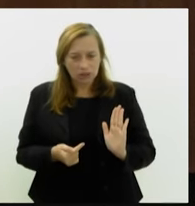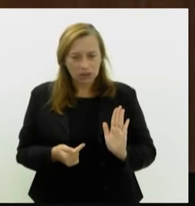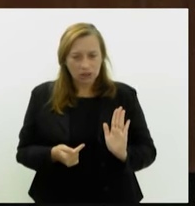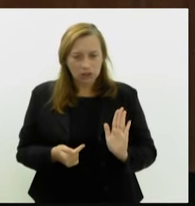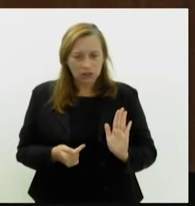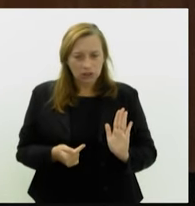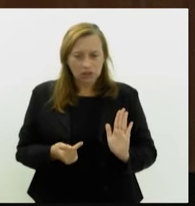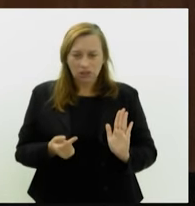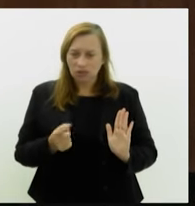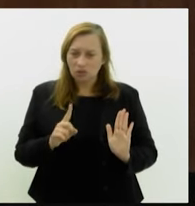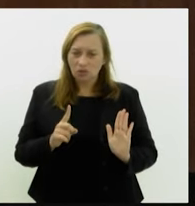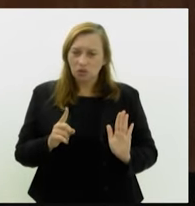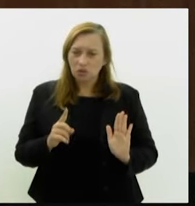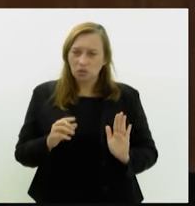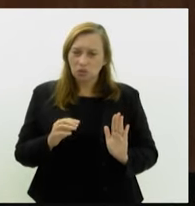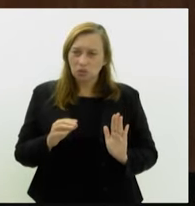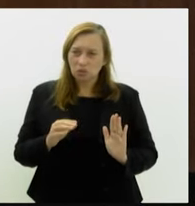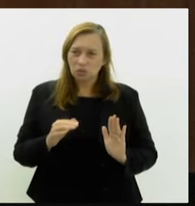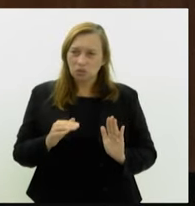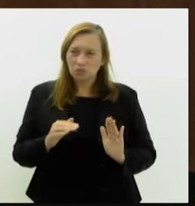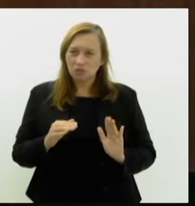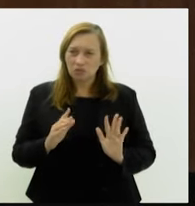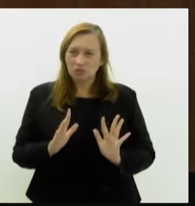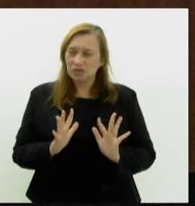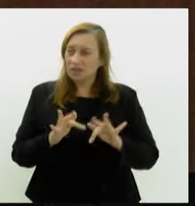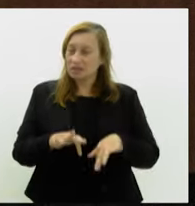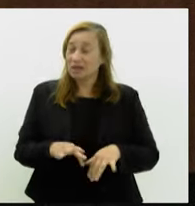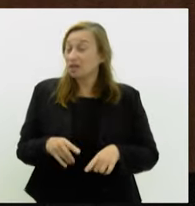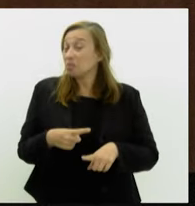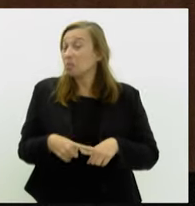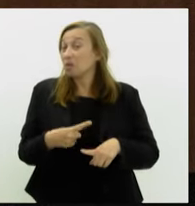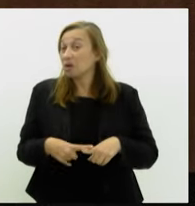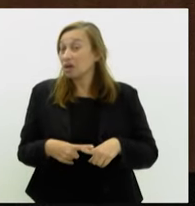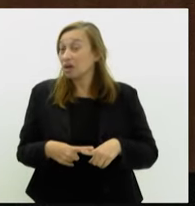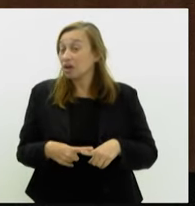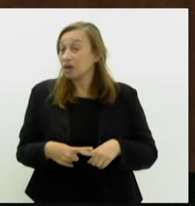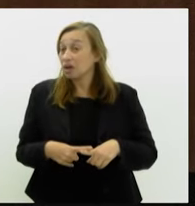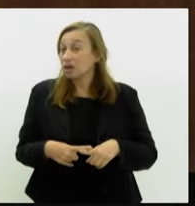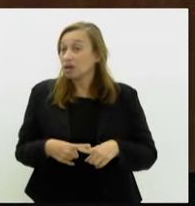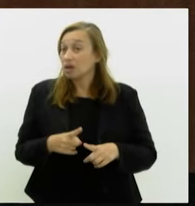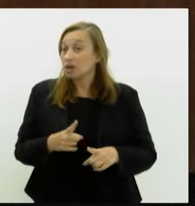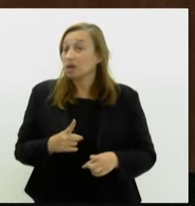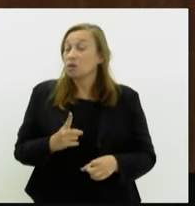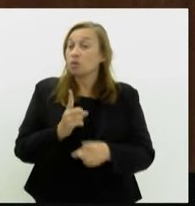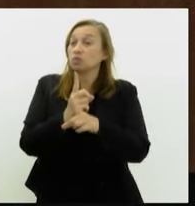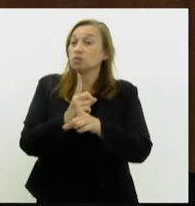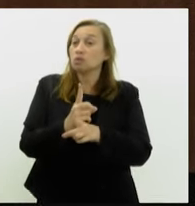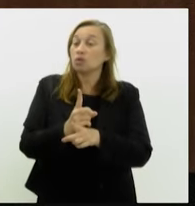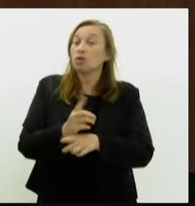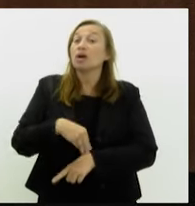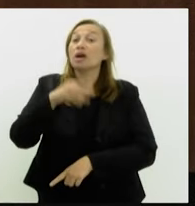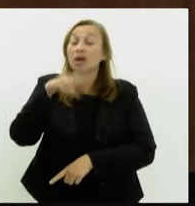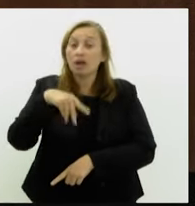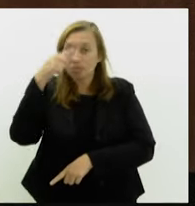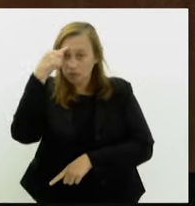foi totalmente elucidado, até porque descobriu-se o mandante,